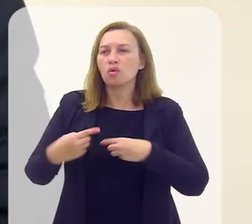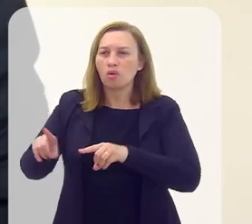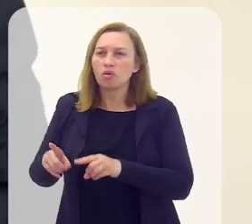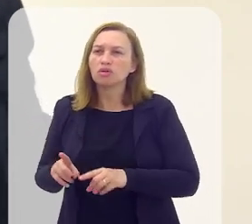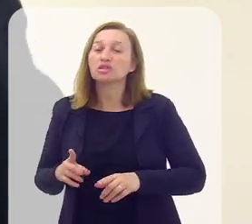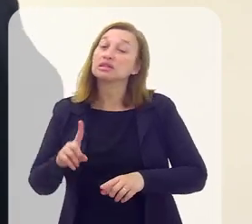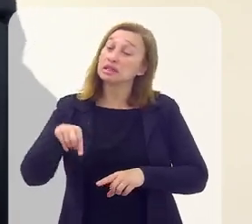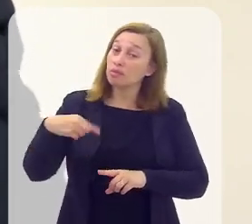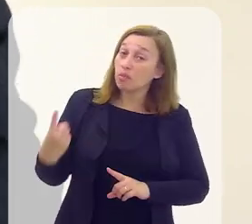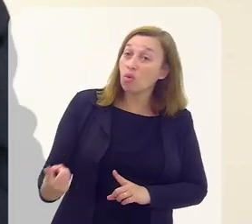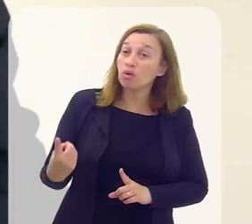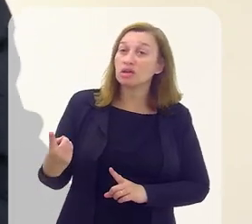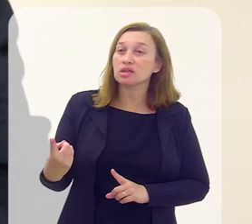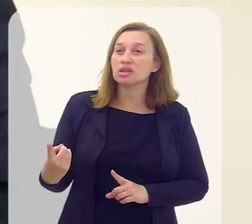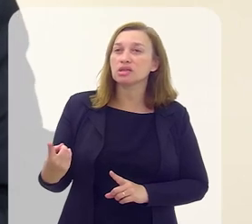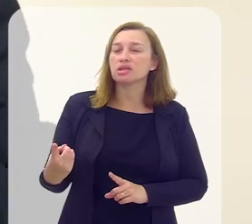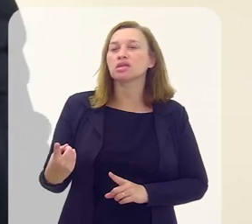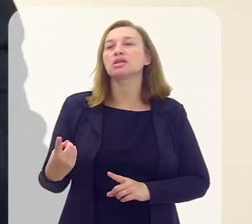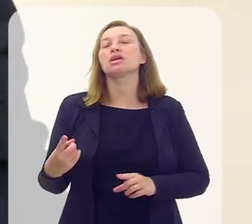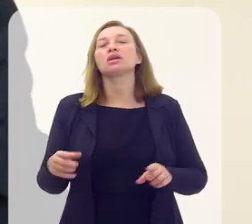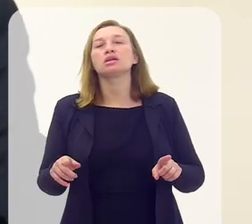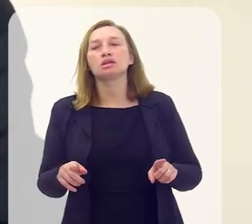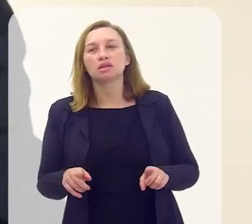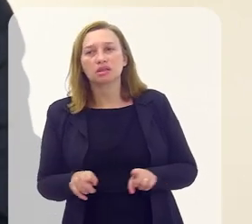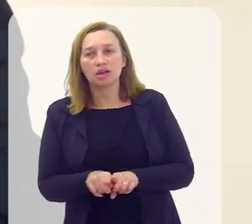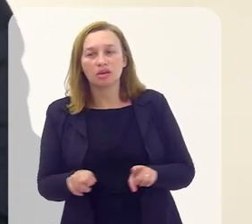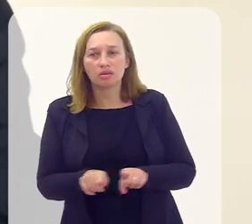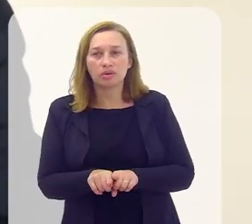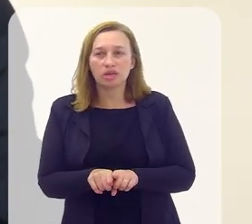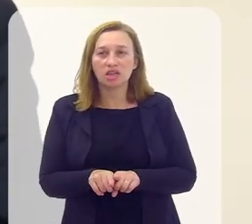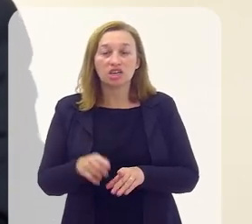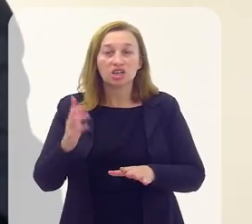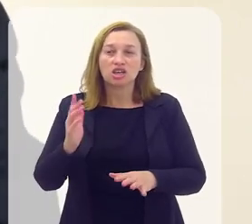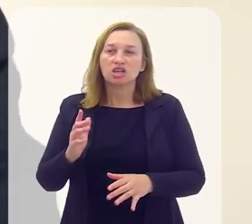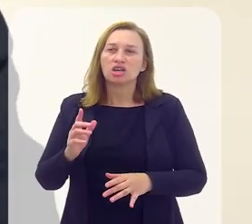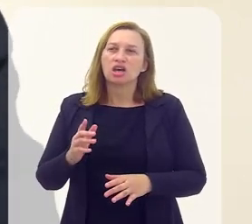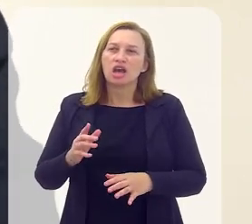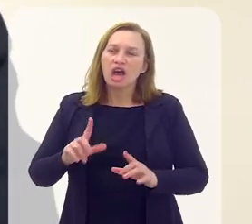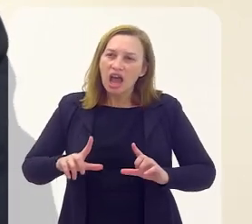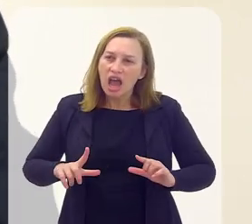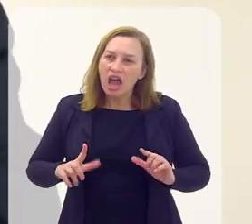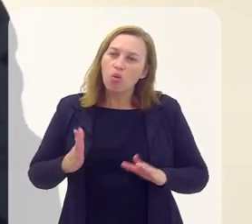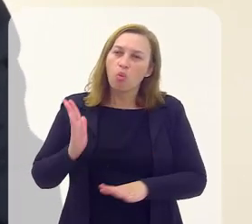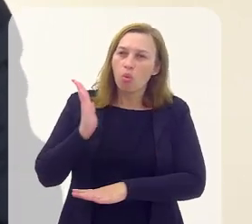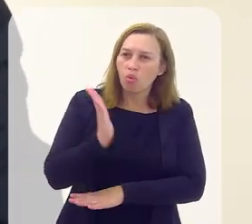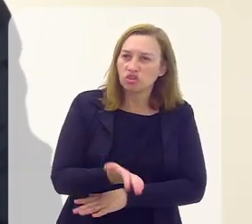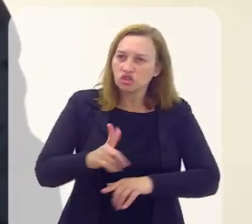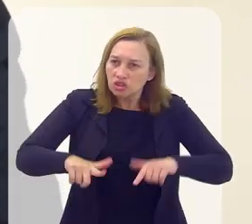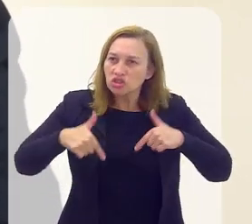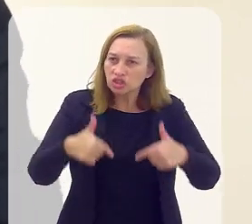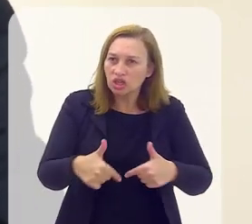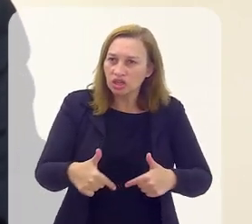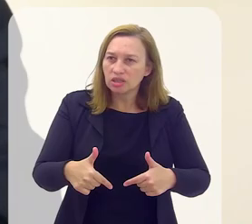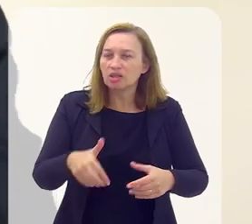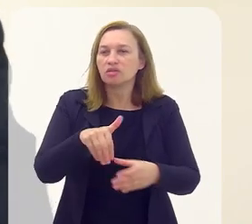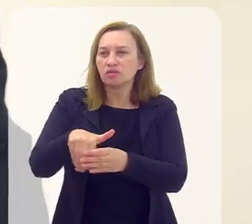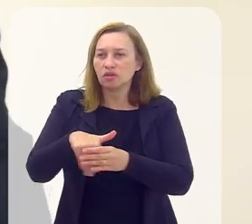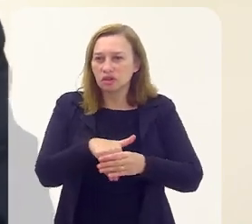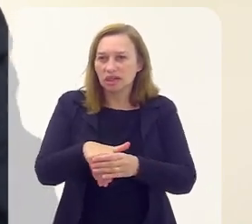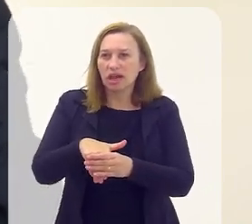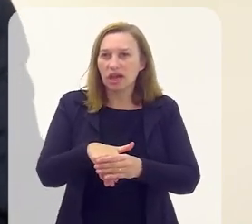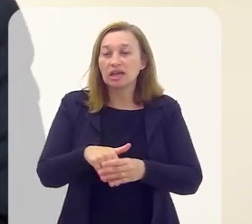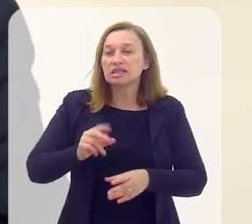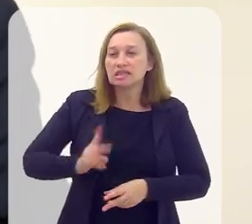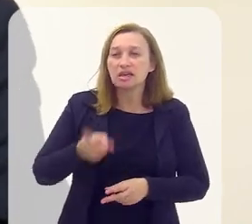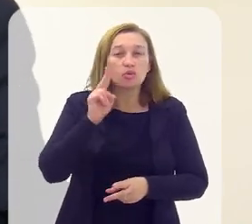anistia. Depois, mais à frente, a ABI participa ativamente da campanha pelas diretas já. Né, então, sempre com